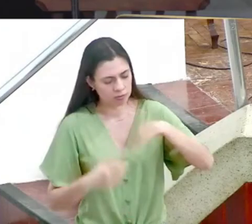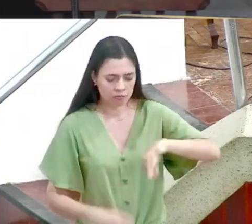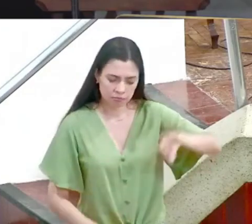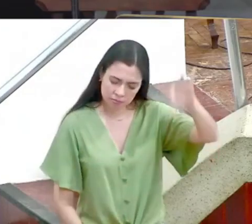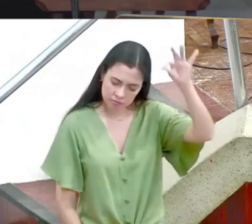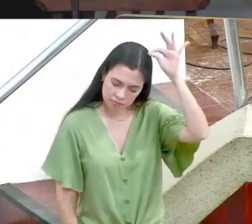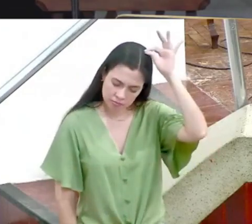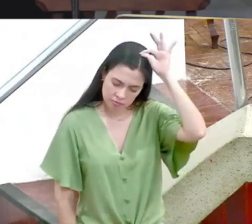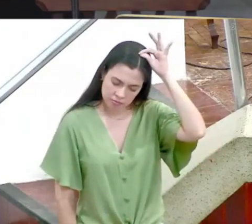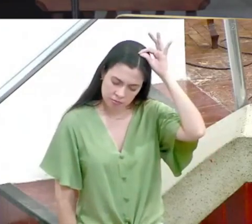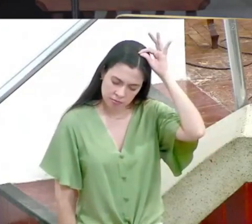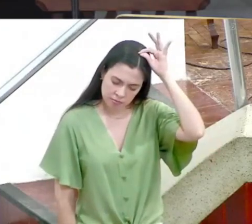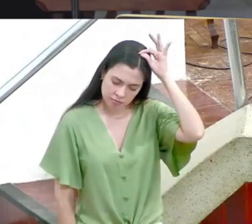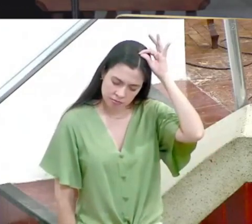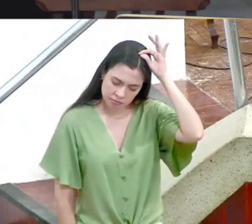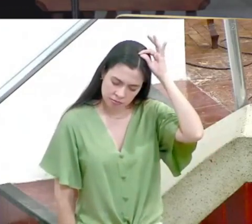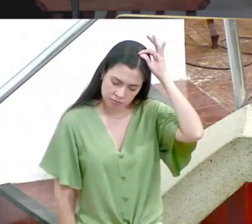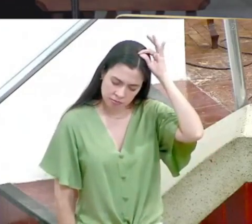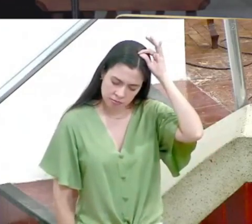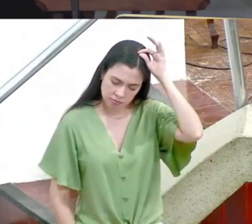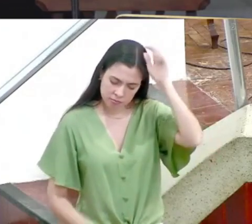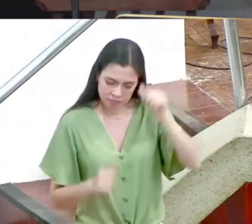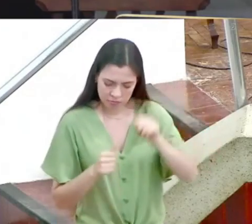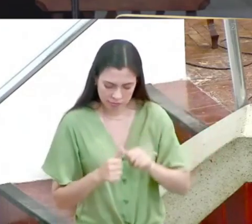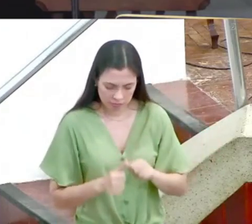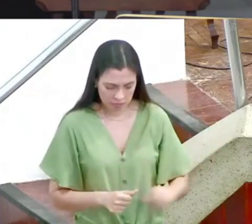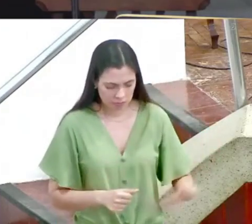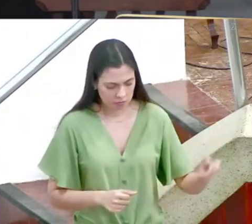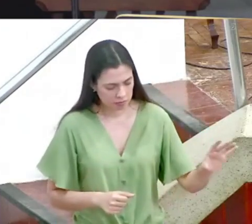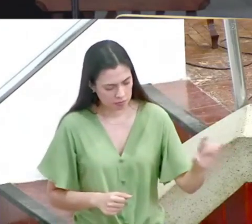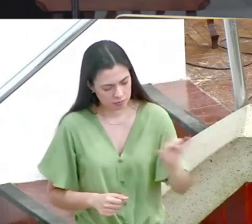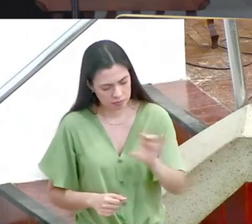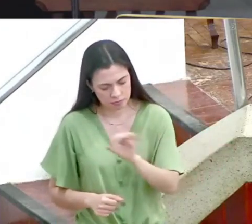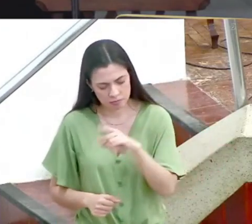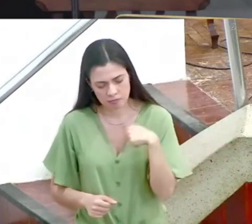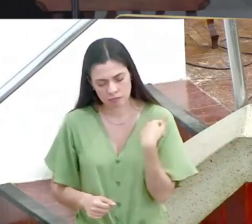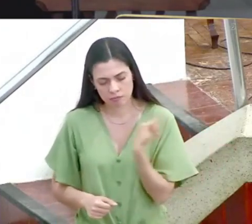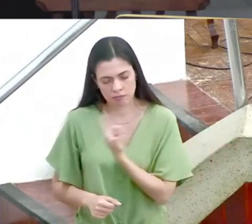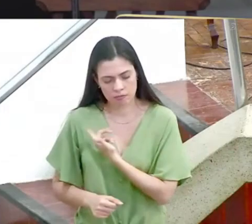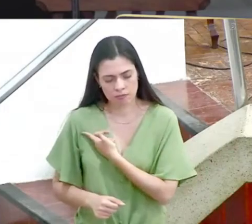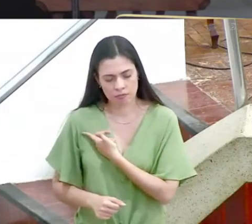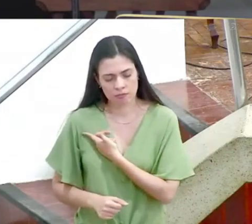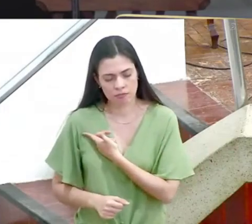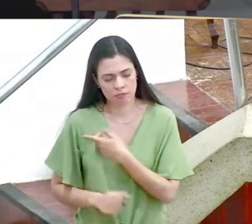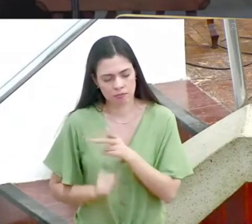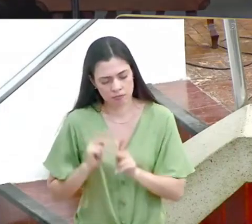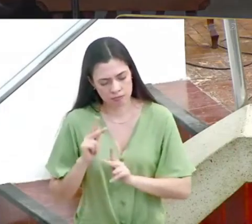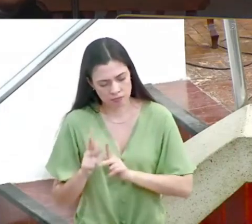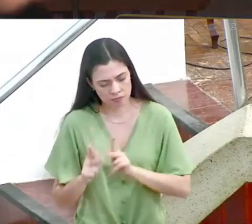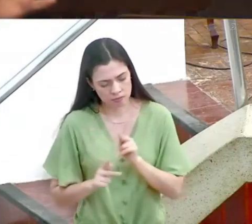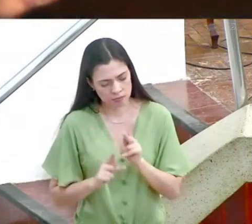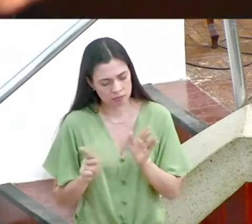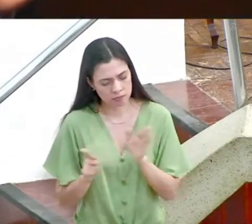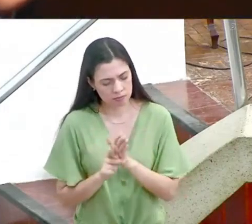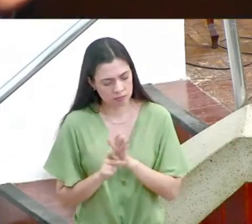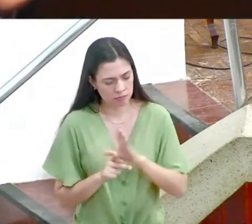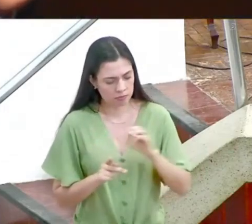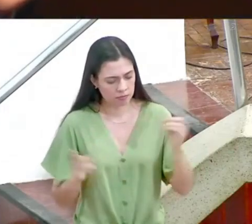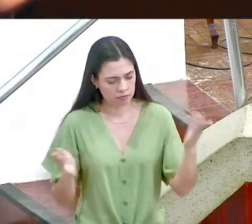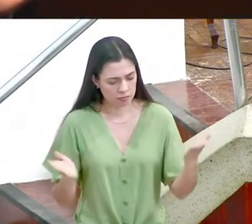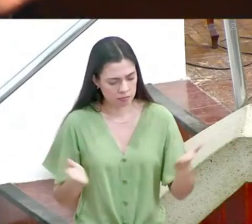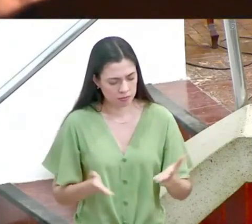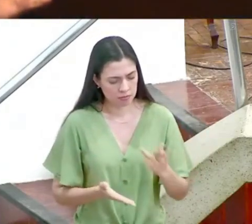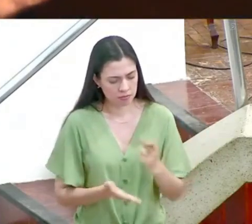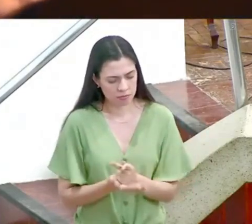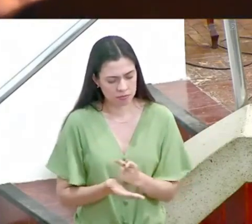Santo Espírito sejam sobre todos nós povo de Deus hoje